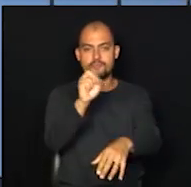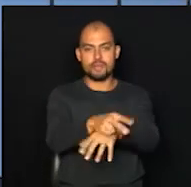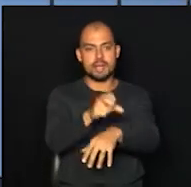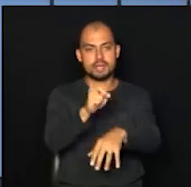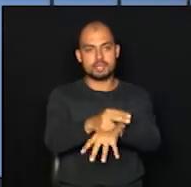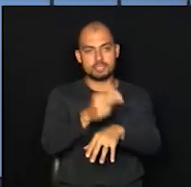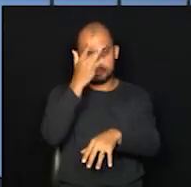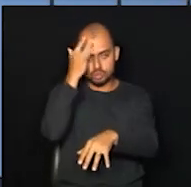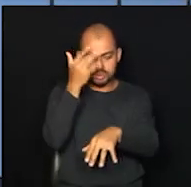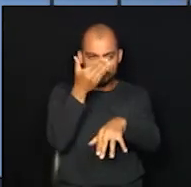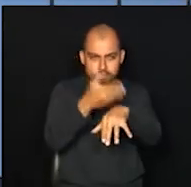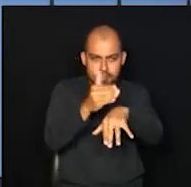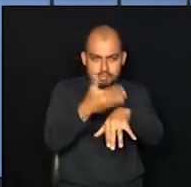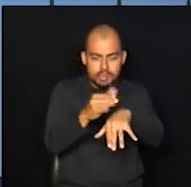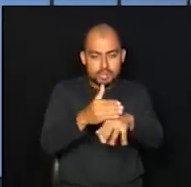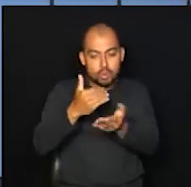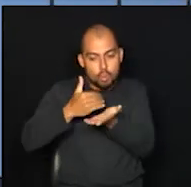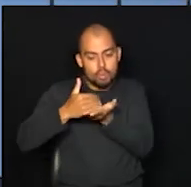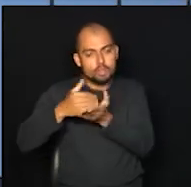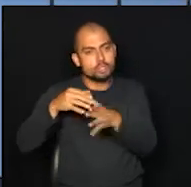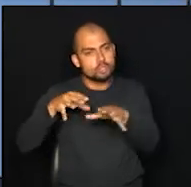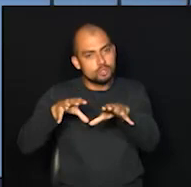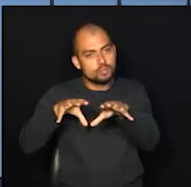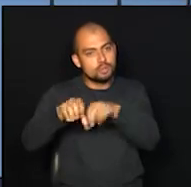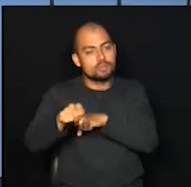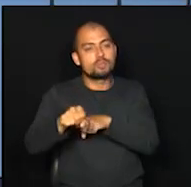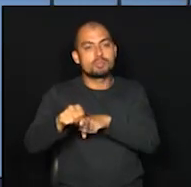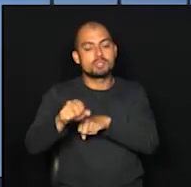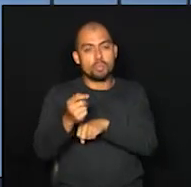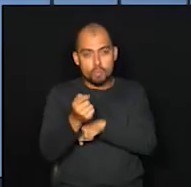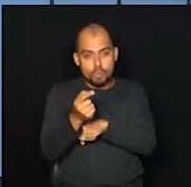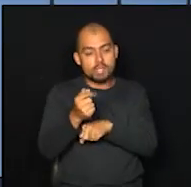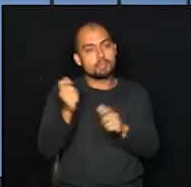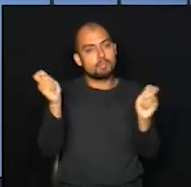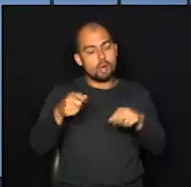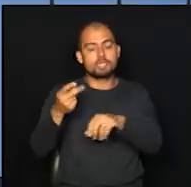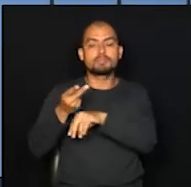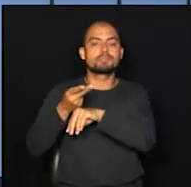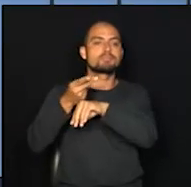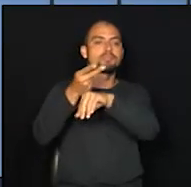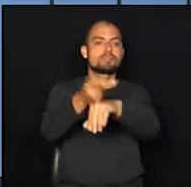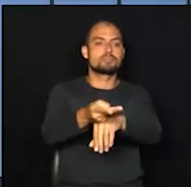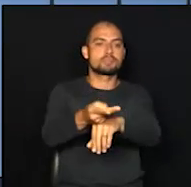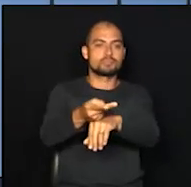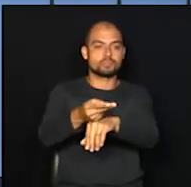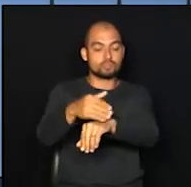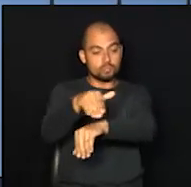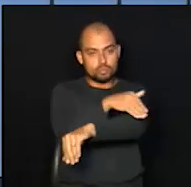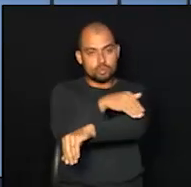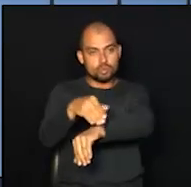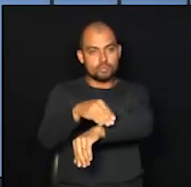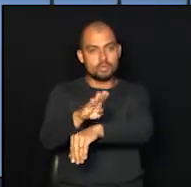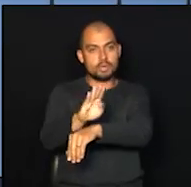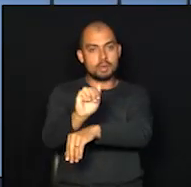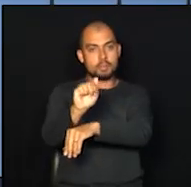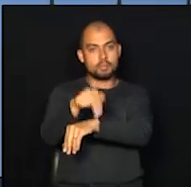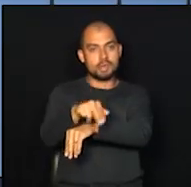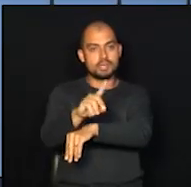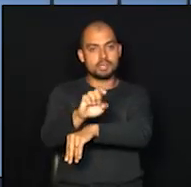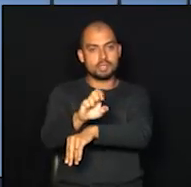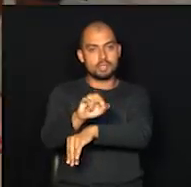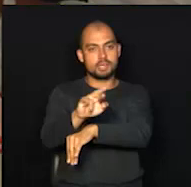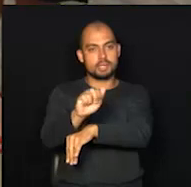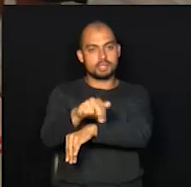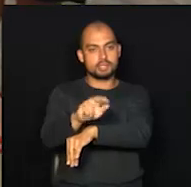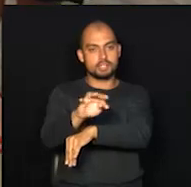está graduando ainda alguma dessas especialidades pode procurar o parque, que fica na rodovia dos Bandeirantes, no quilômetro